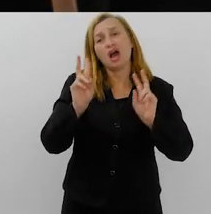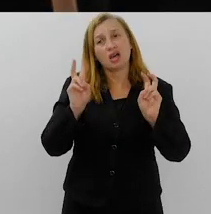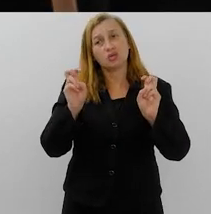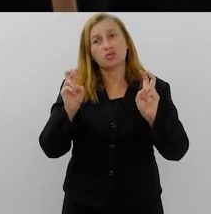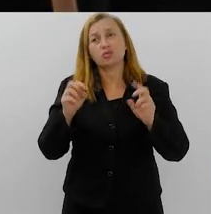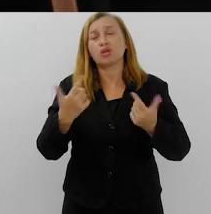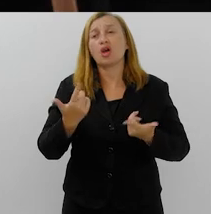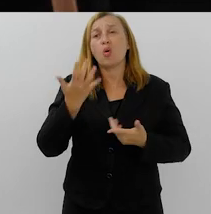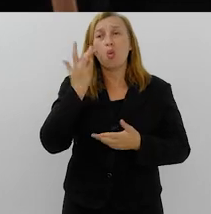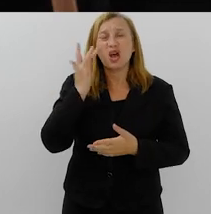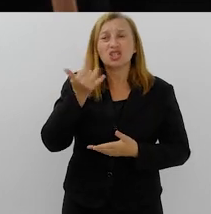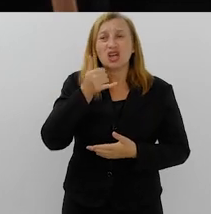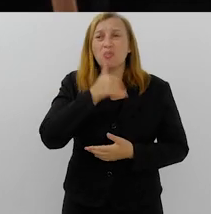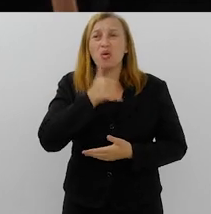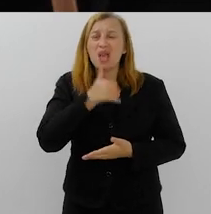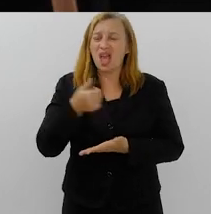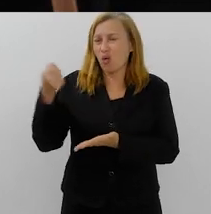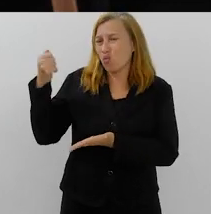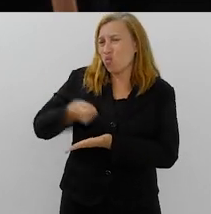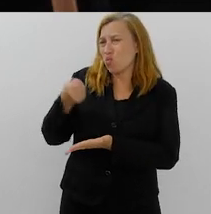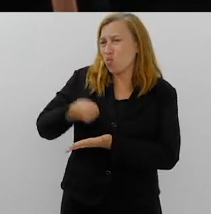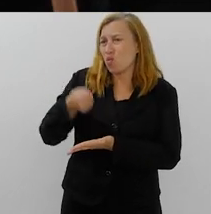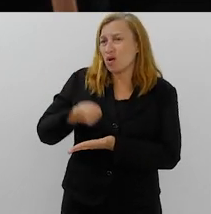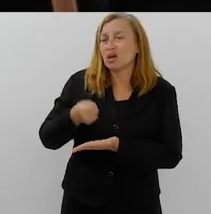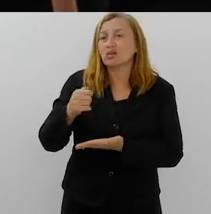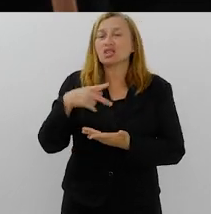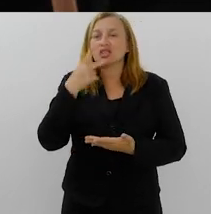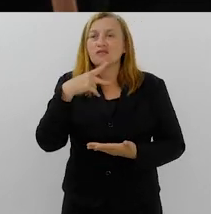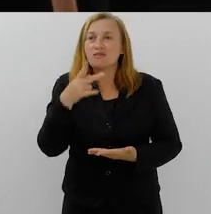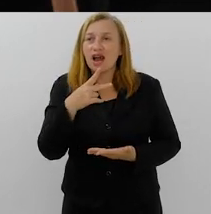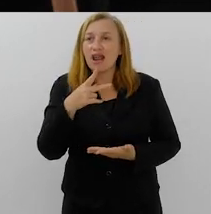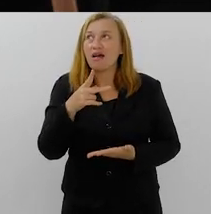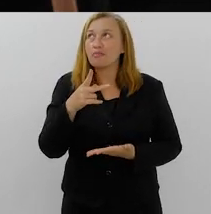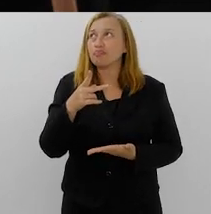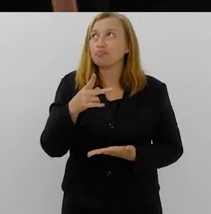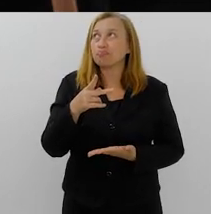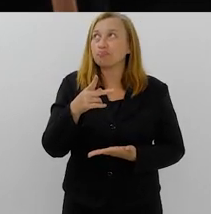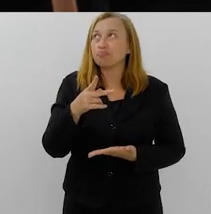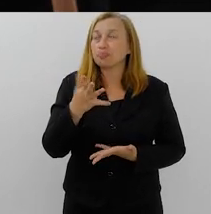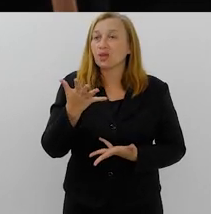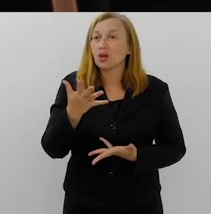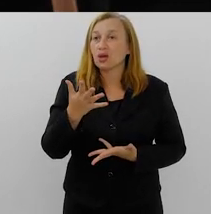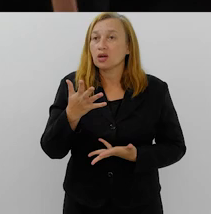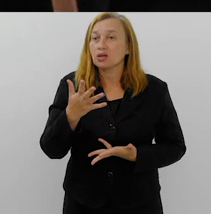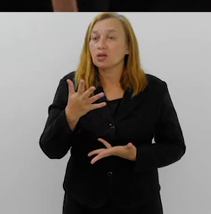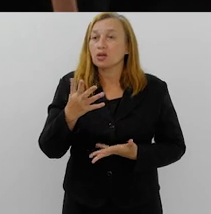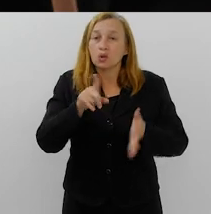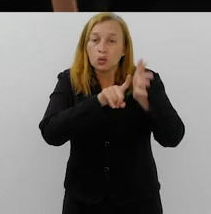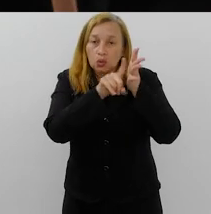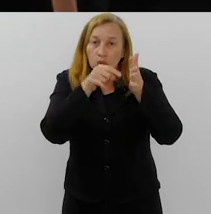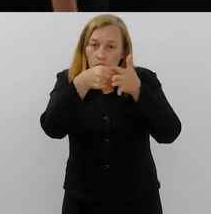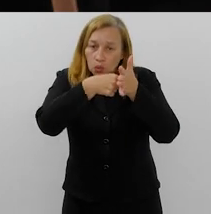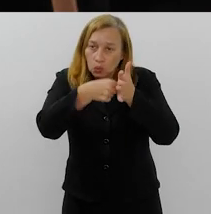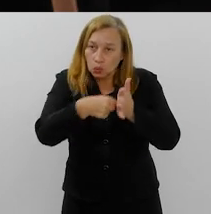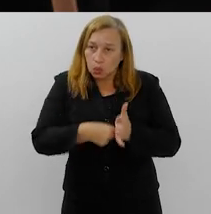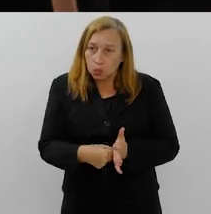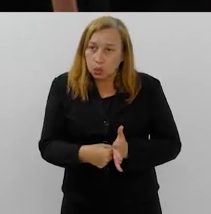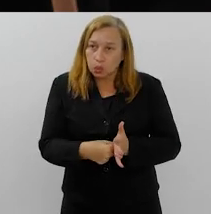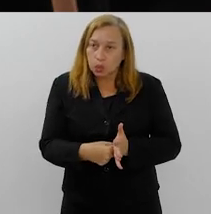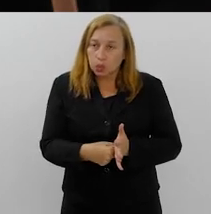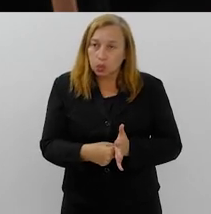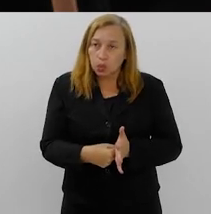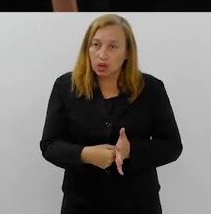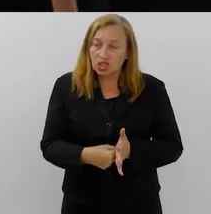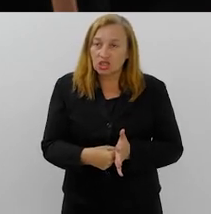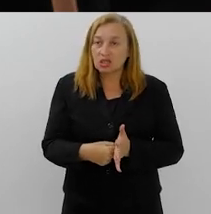sobre isso e eu acho que a mulher ela é muito cobrada quando a gente fala na na no alto exame a